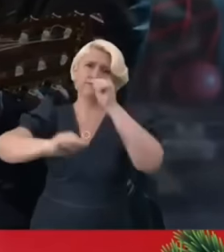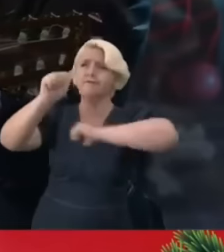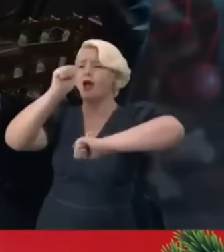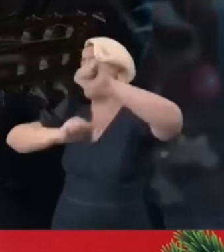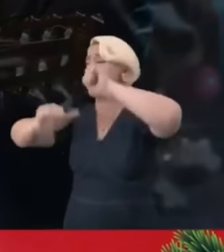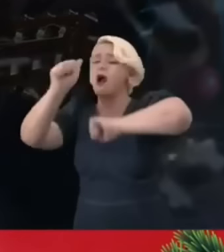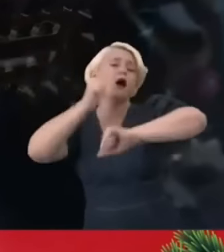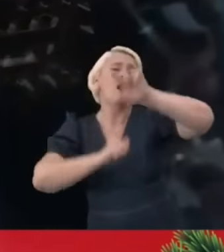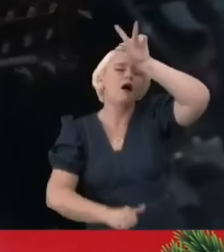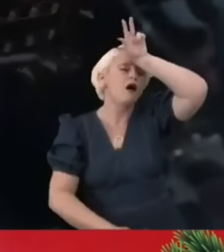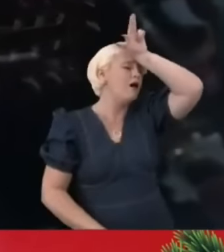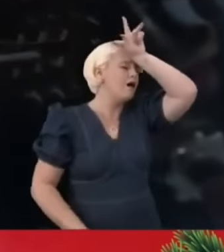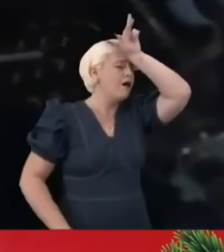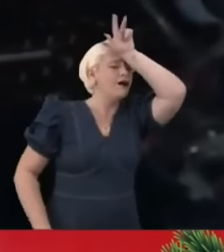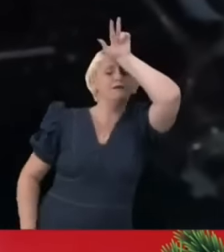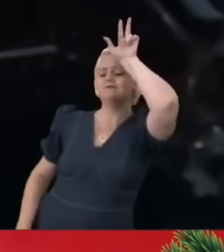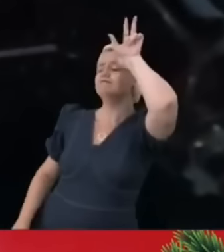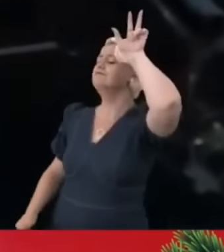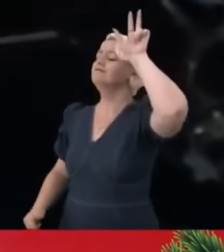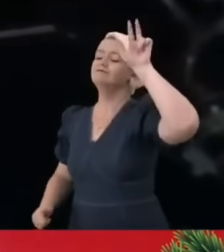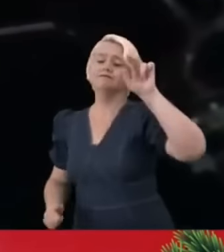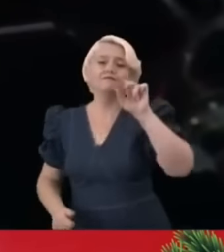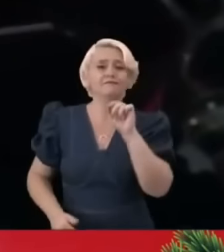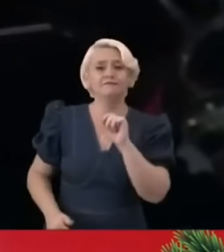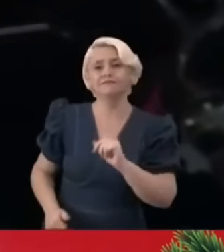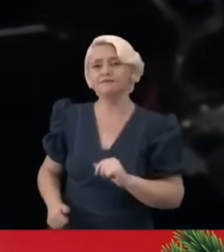hoje vou embriagar-me.